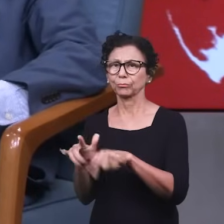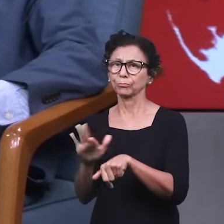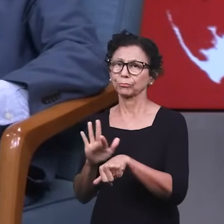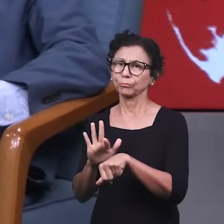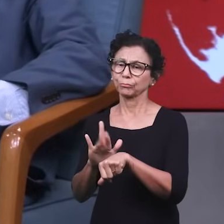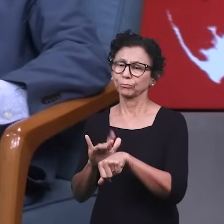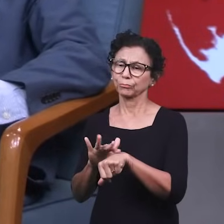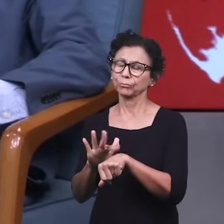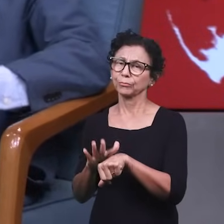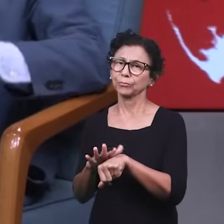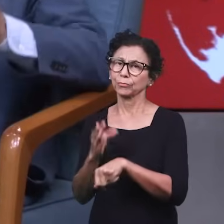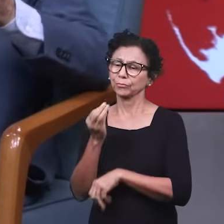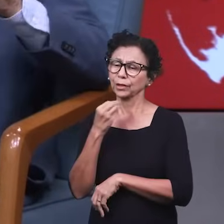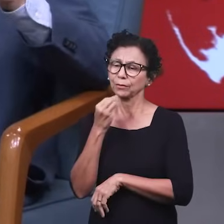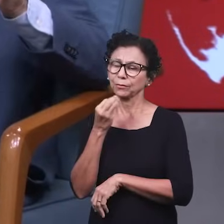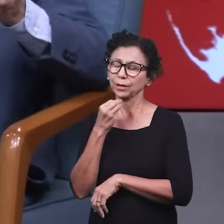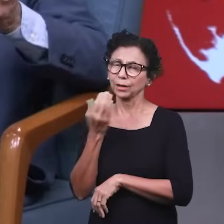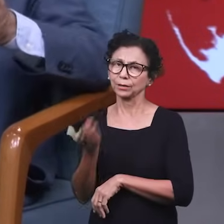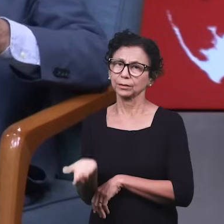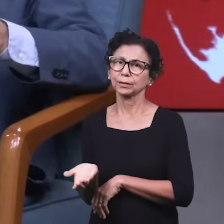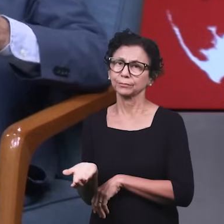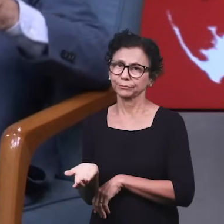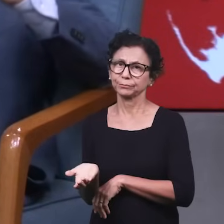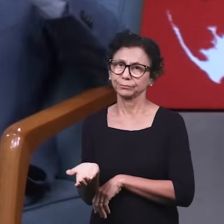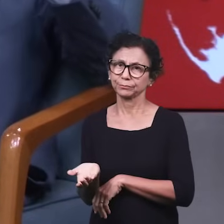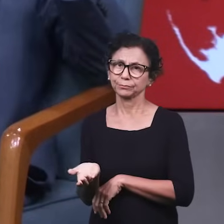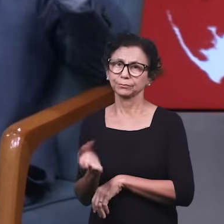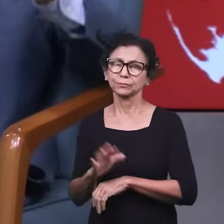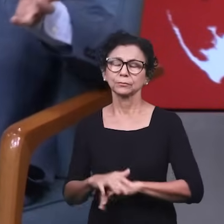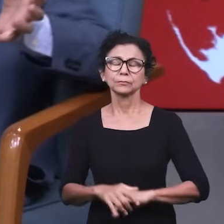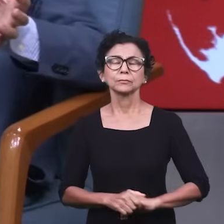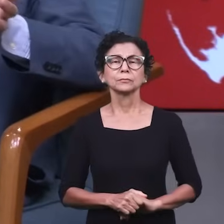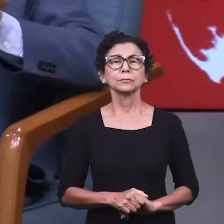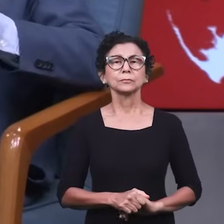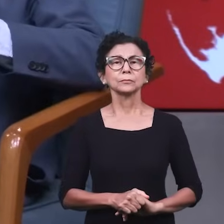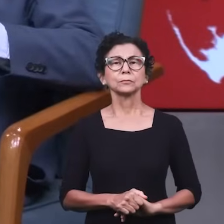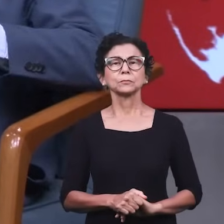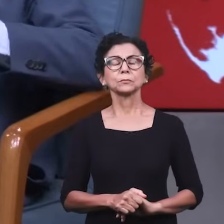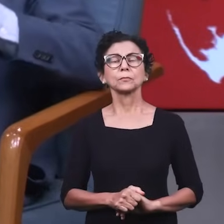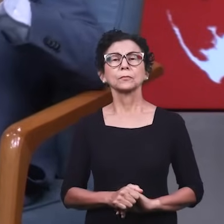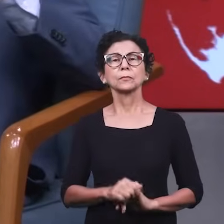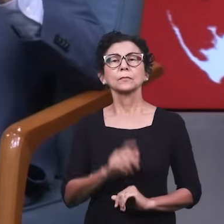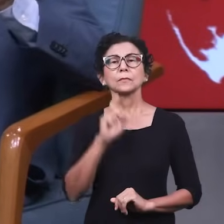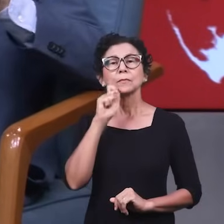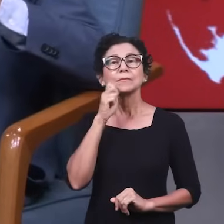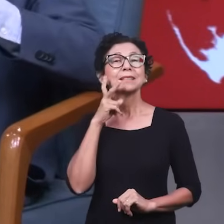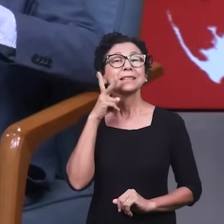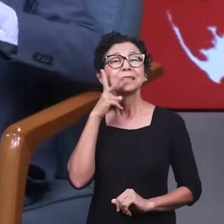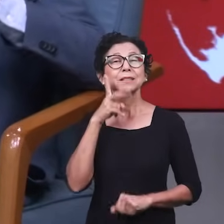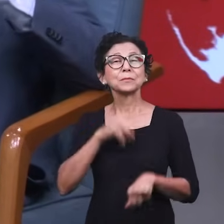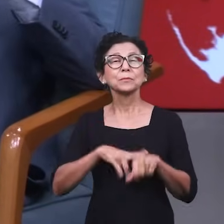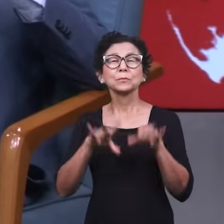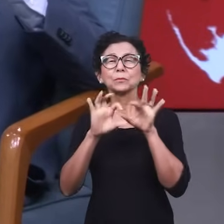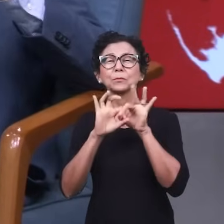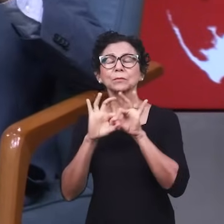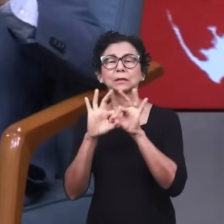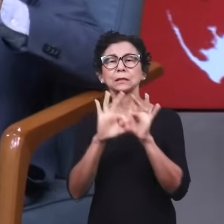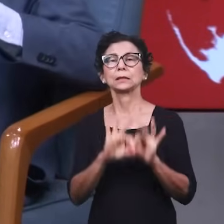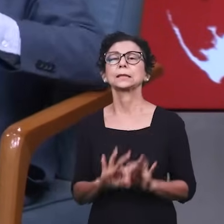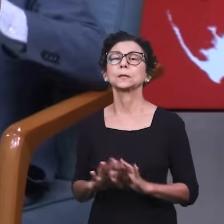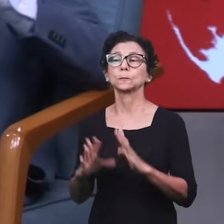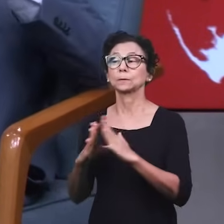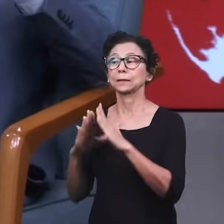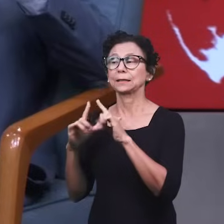doente. Porque a ceia é um momento especial da igreja, da comunhão, da identificação